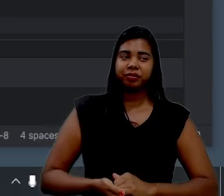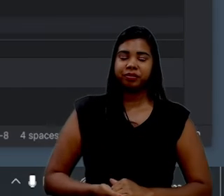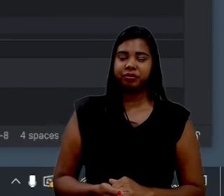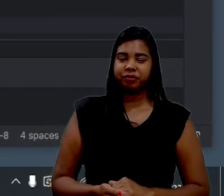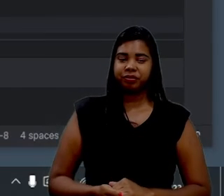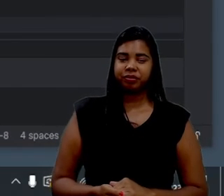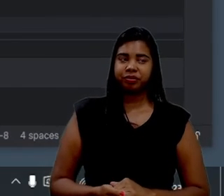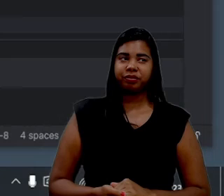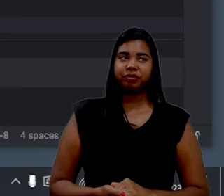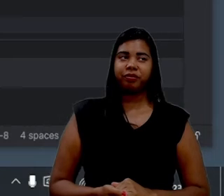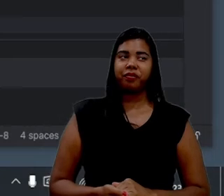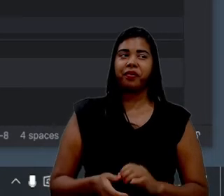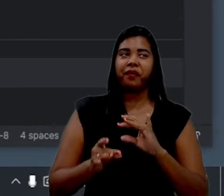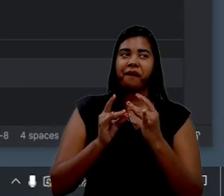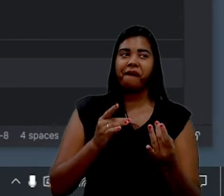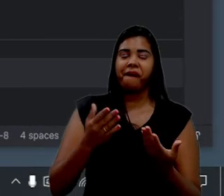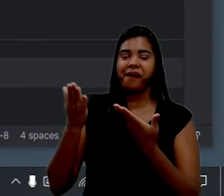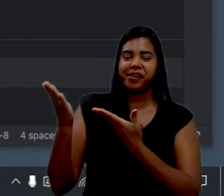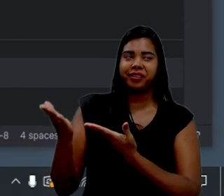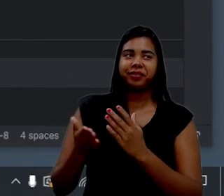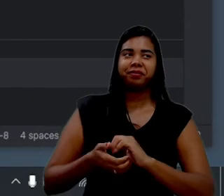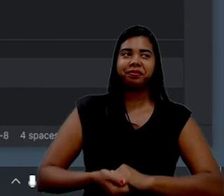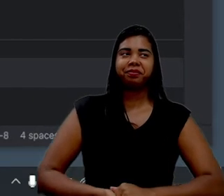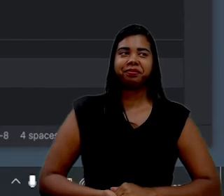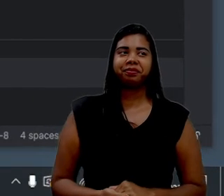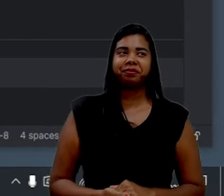com a URLs, né.